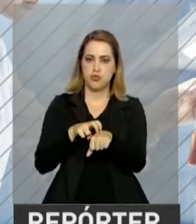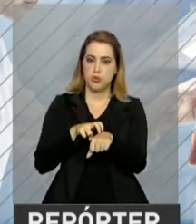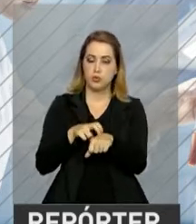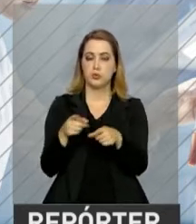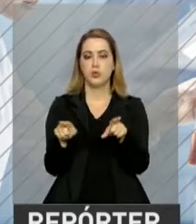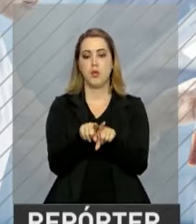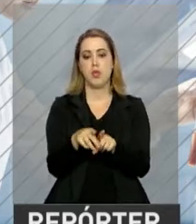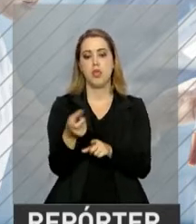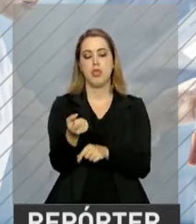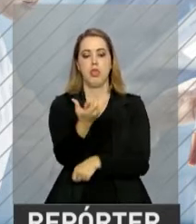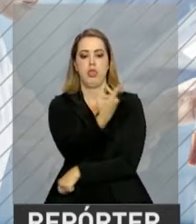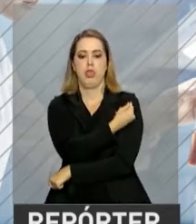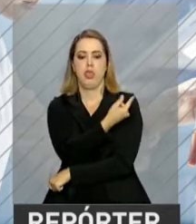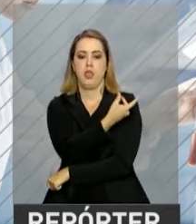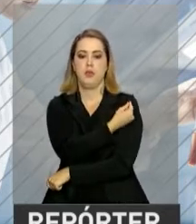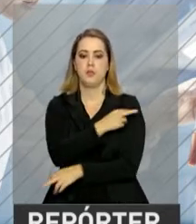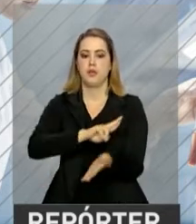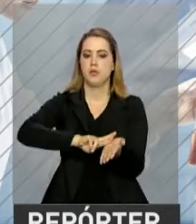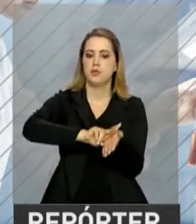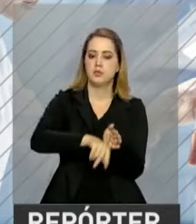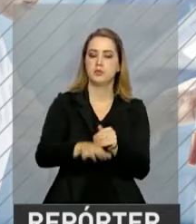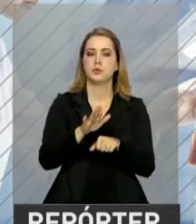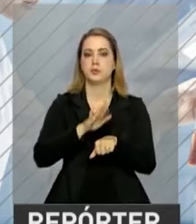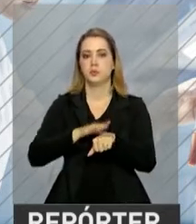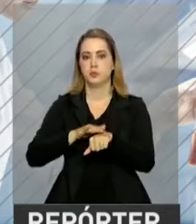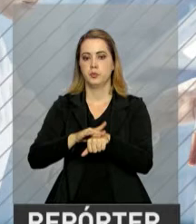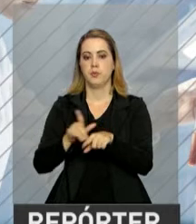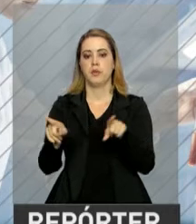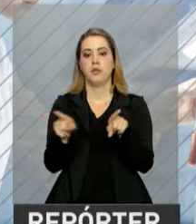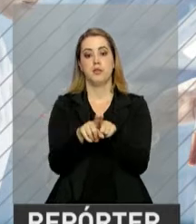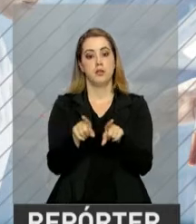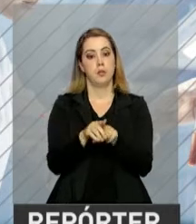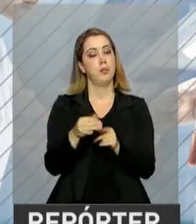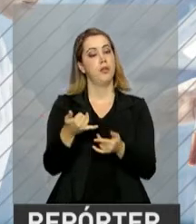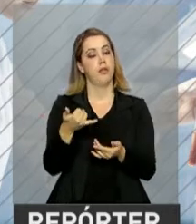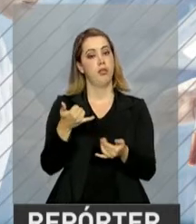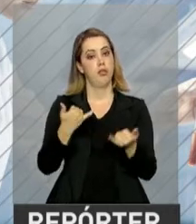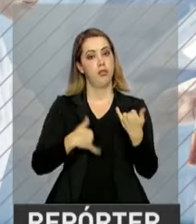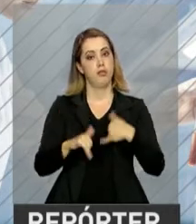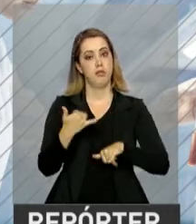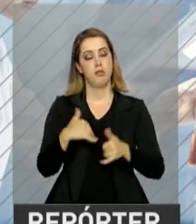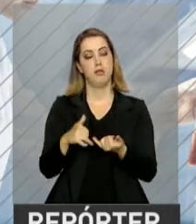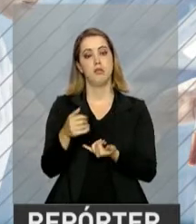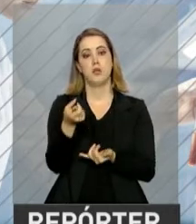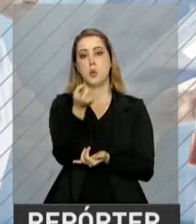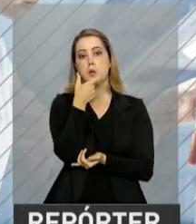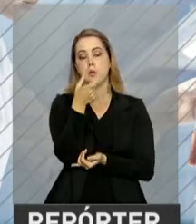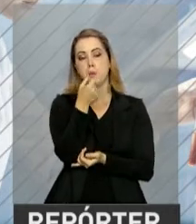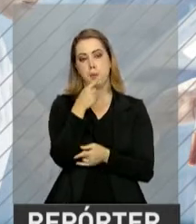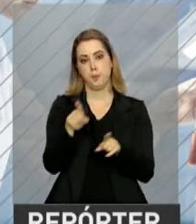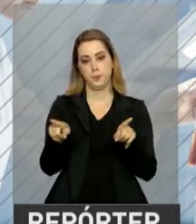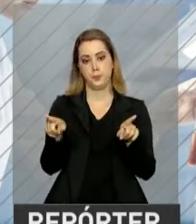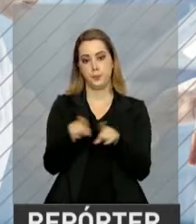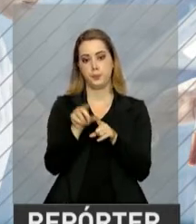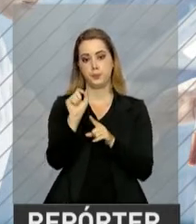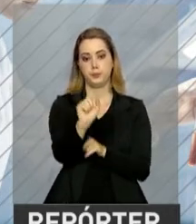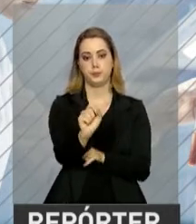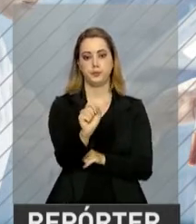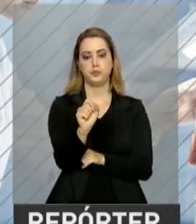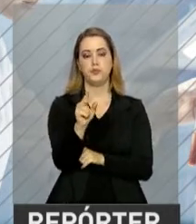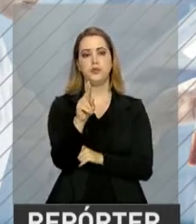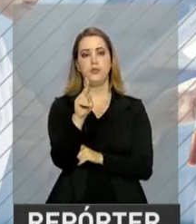hepatite a e hpv na área de remédios sintéticos vão ter incentivo às parcerias para fabricação de medicamentos